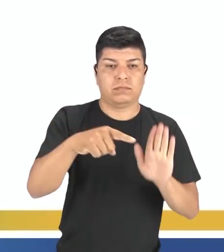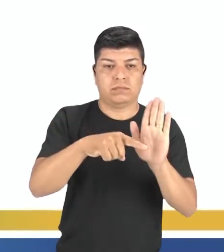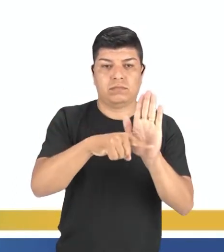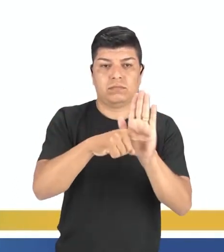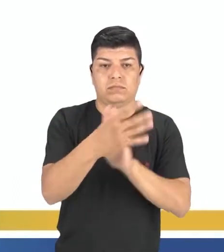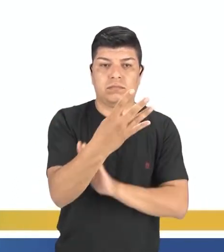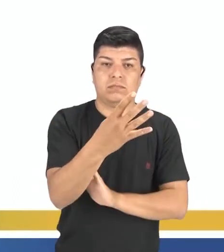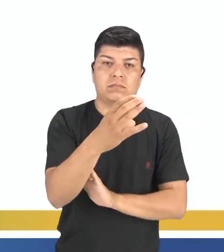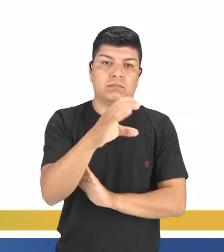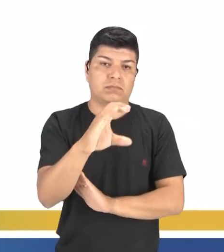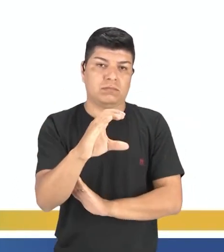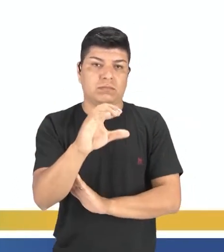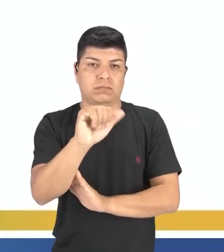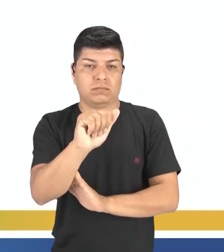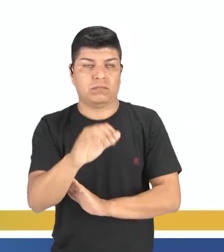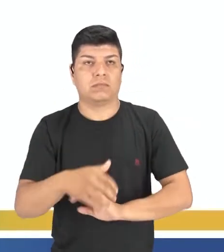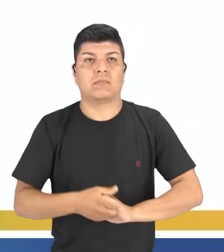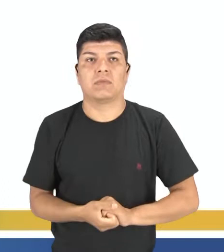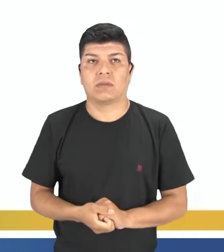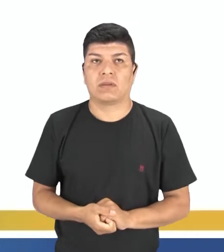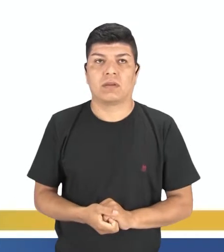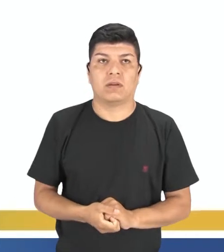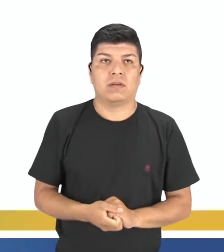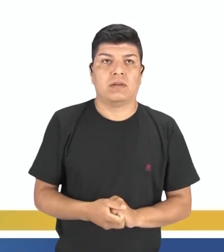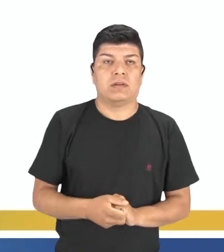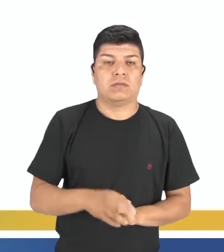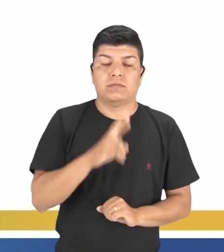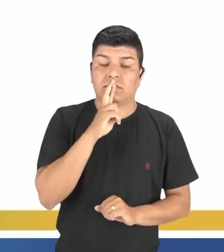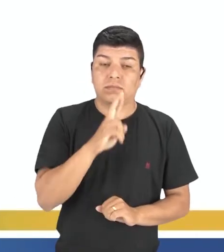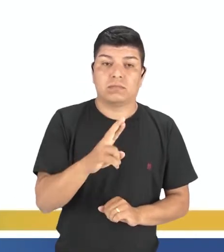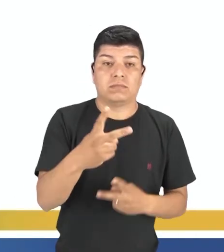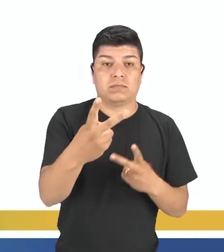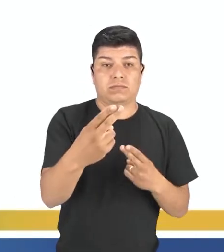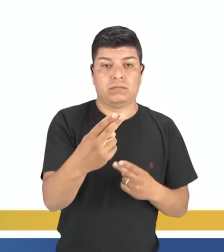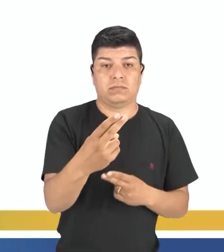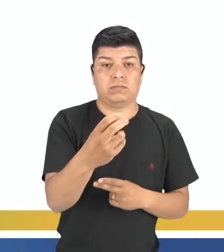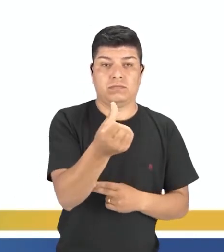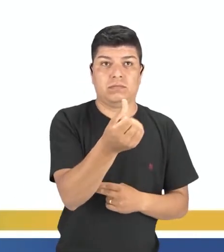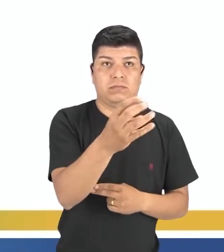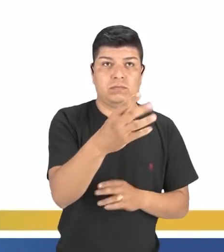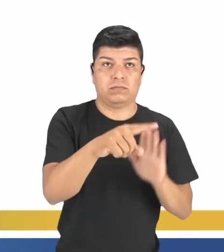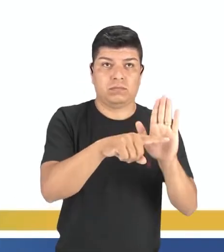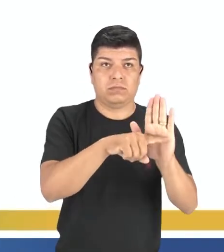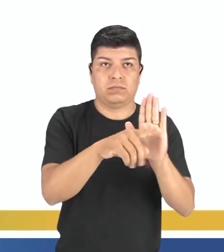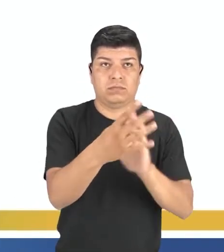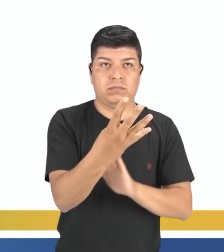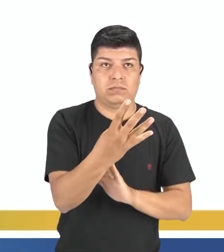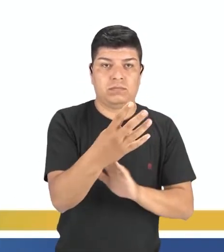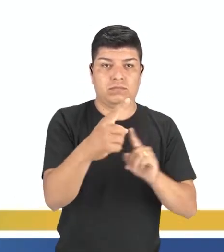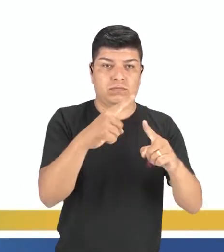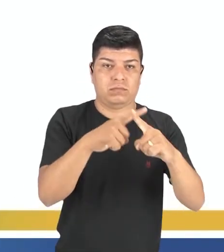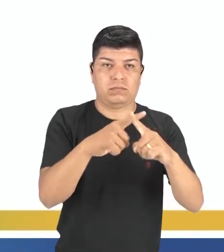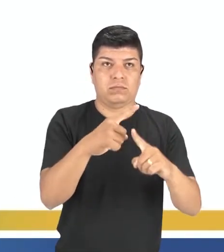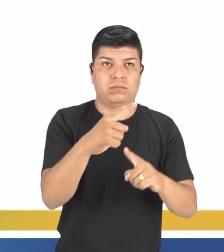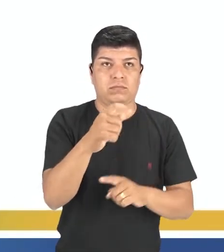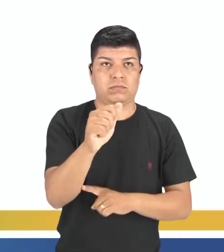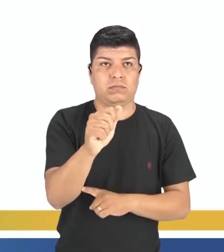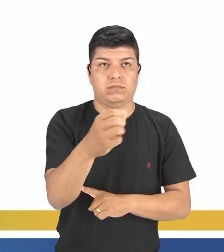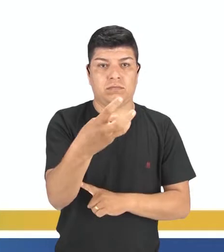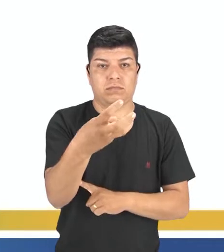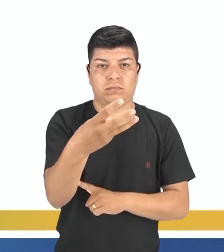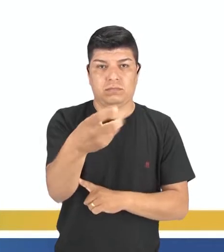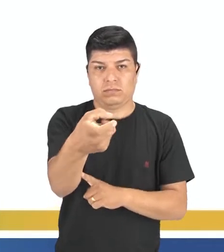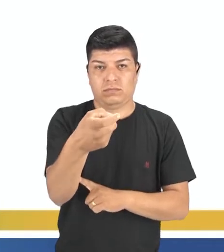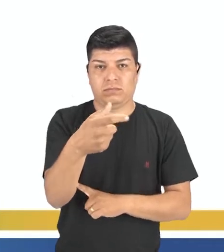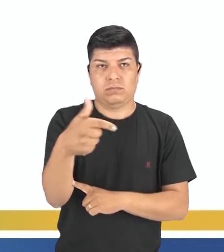que b é menos 8 ao quadrado nos dá 64. Menos 4 vezes o a, que é 3, dá